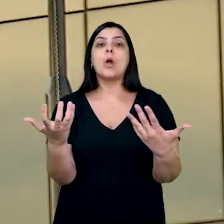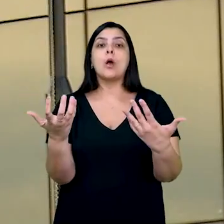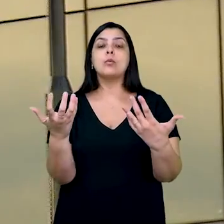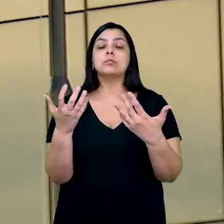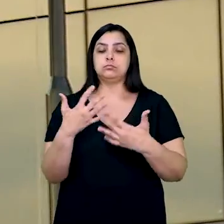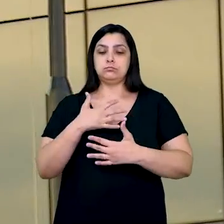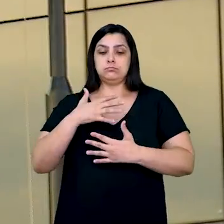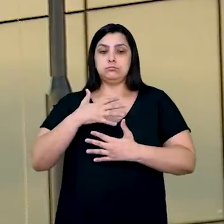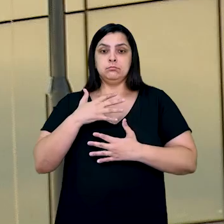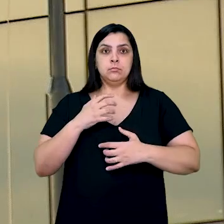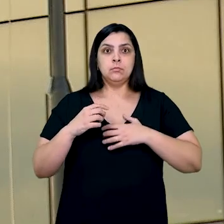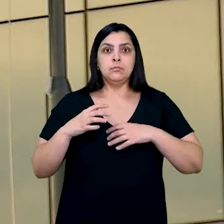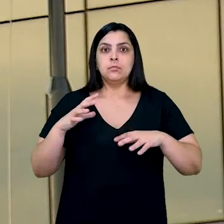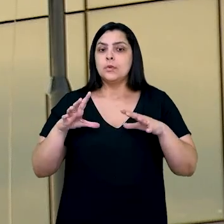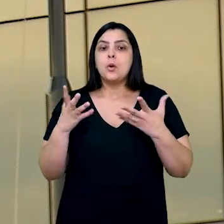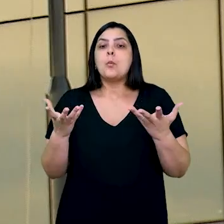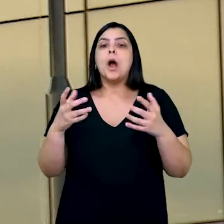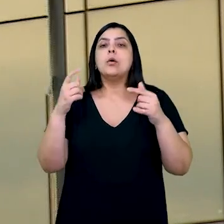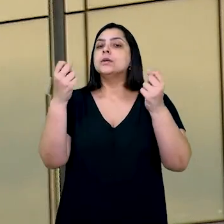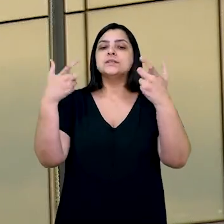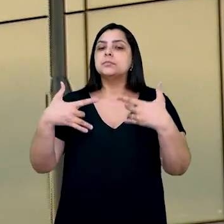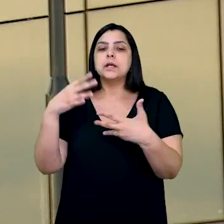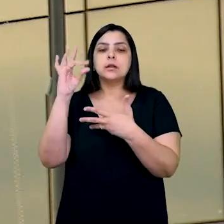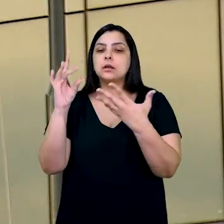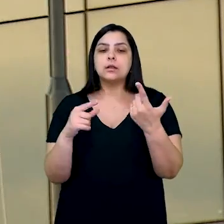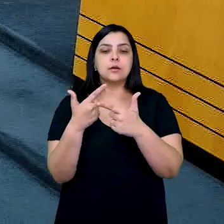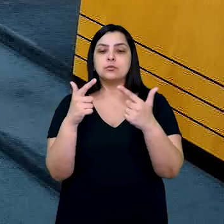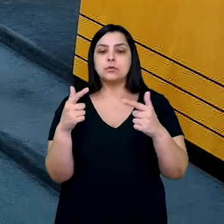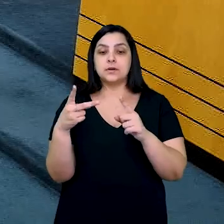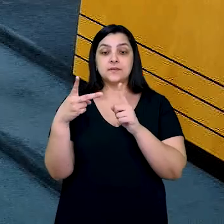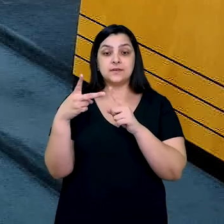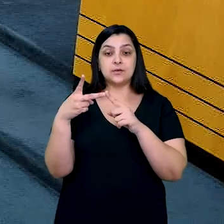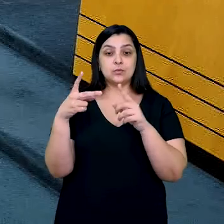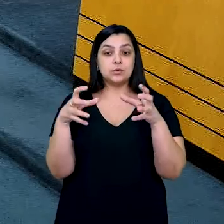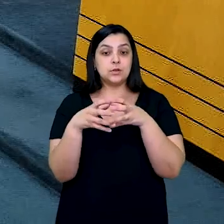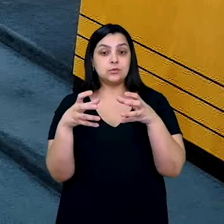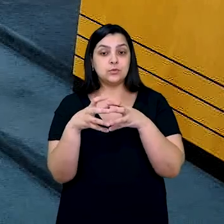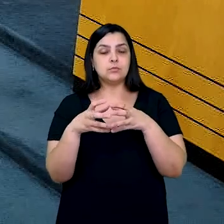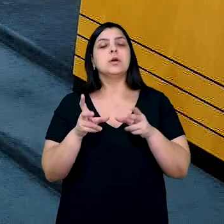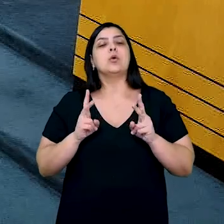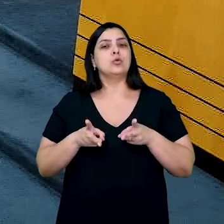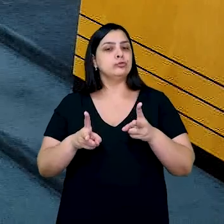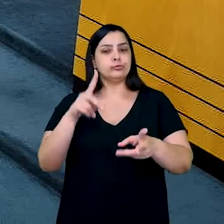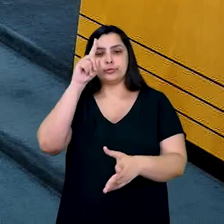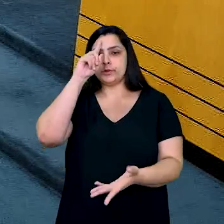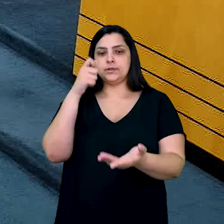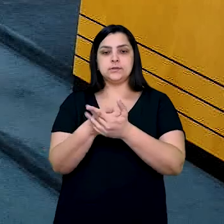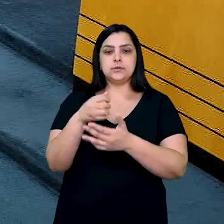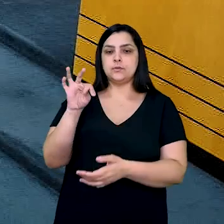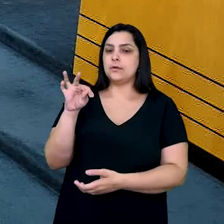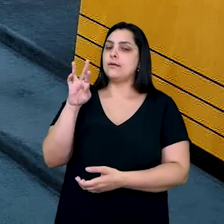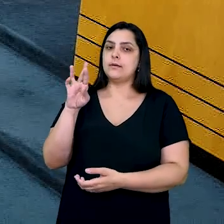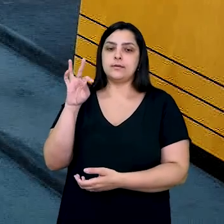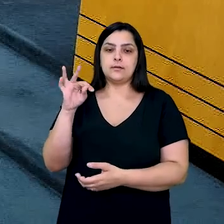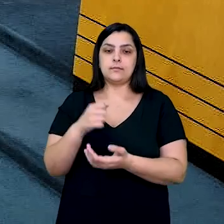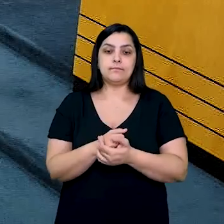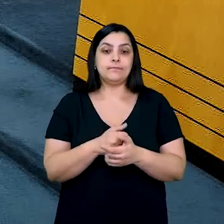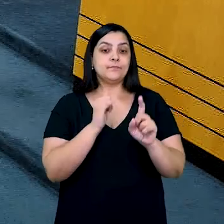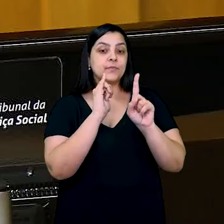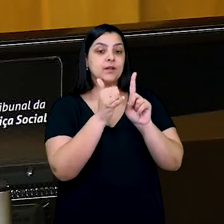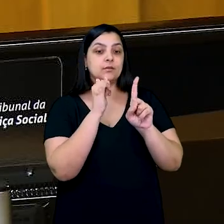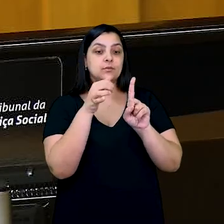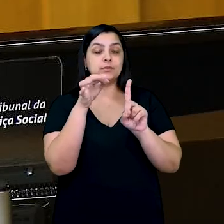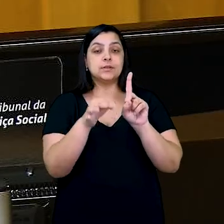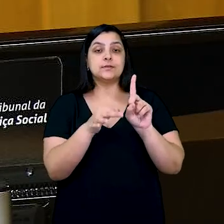quais equipamentos geravam a exposição à vibração. A segunda turma, no entanto, manteve a decisão do TRT.